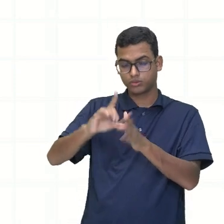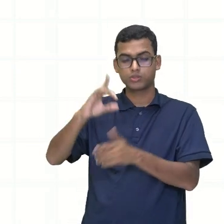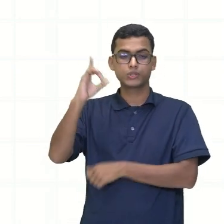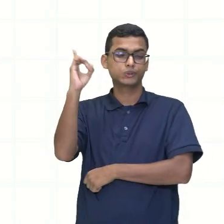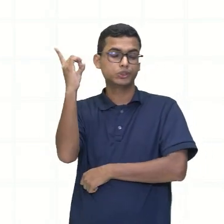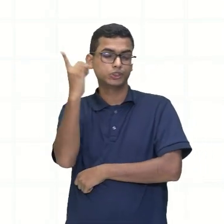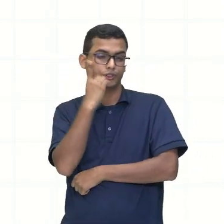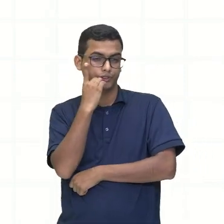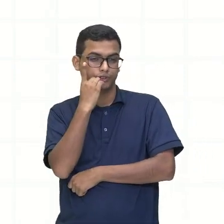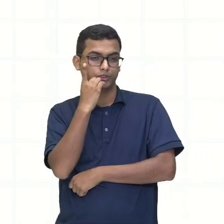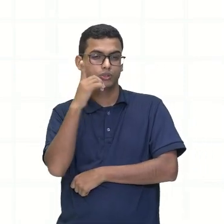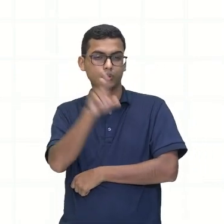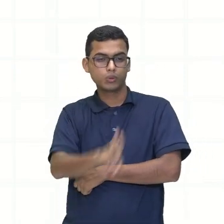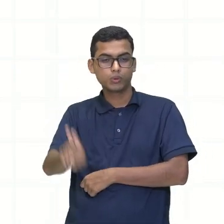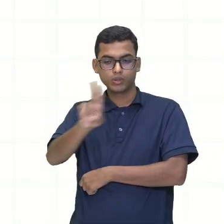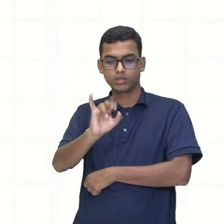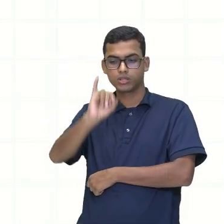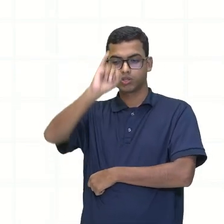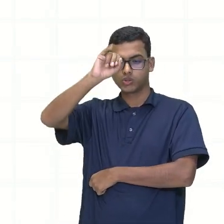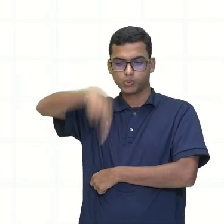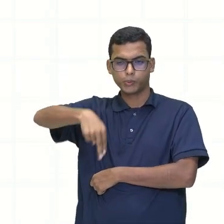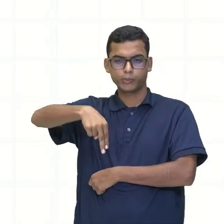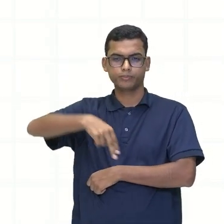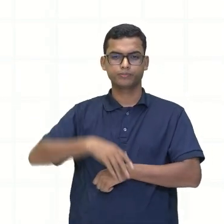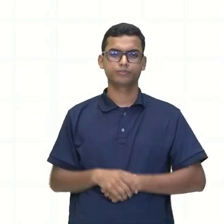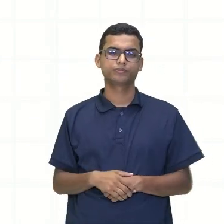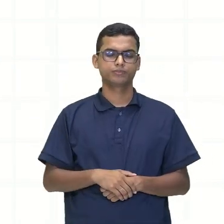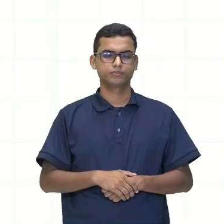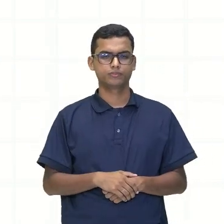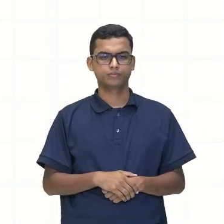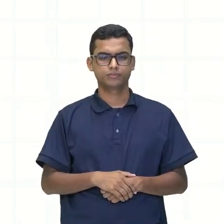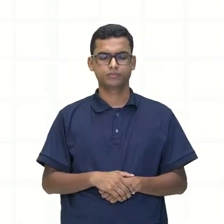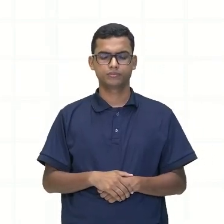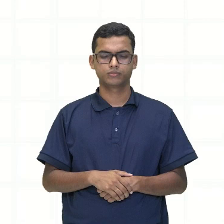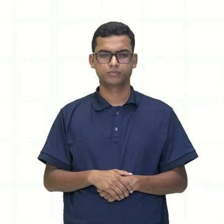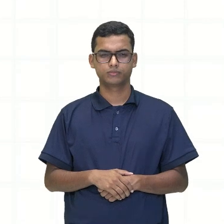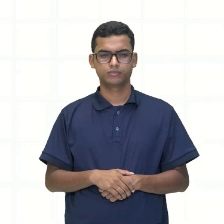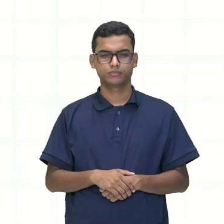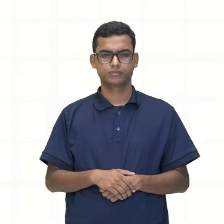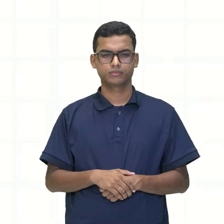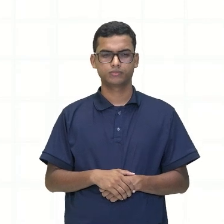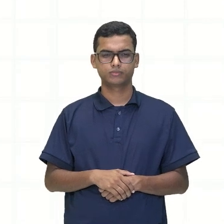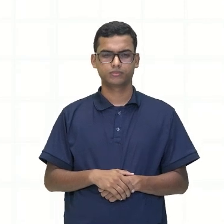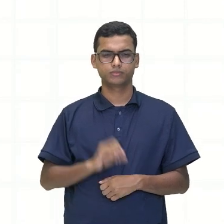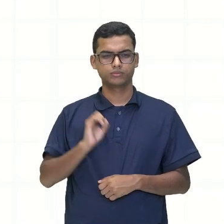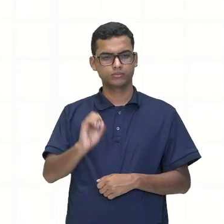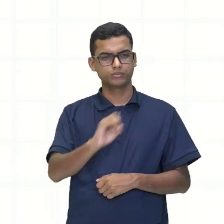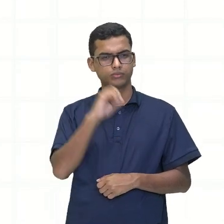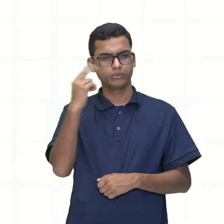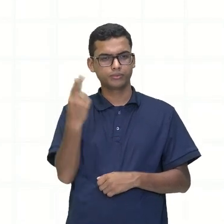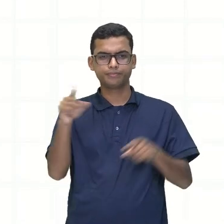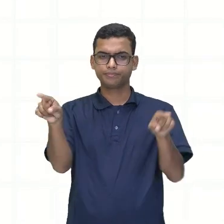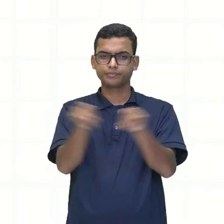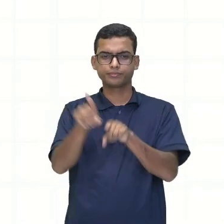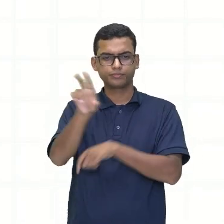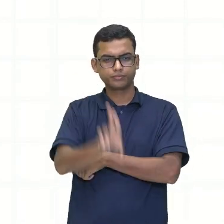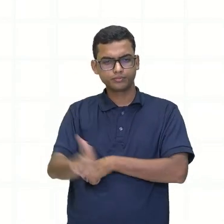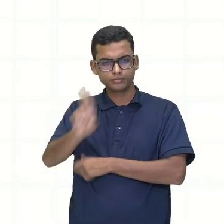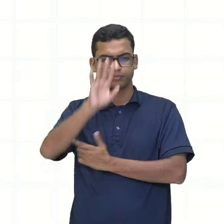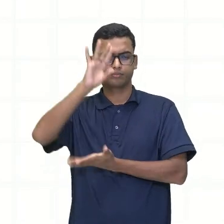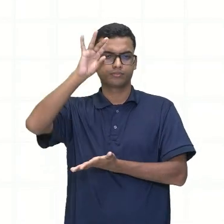usar in. In 2020. Ou você pode usar a forma